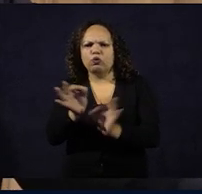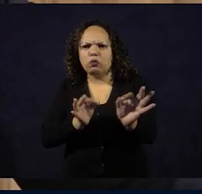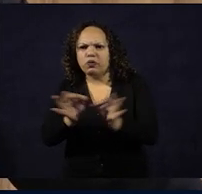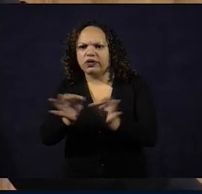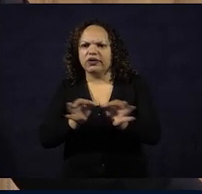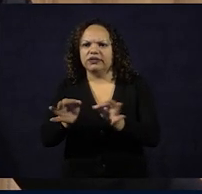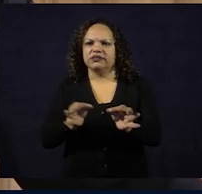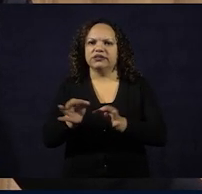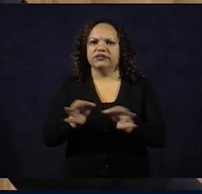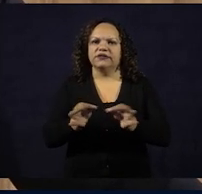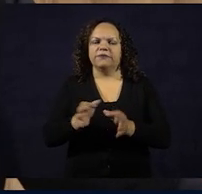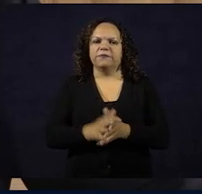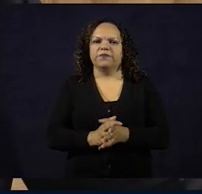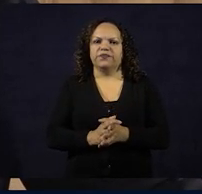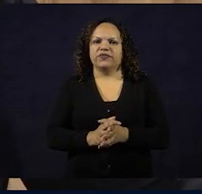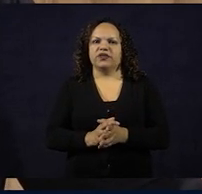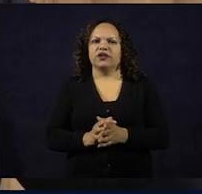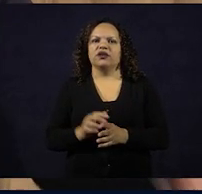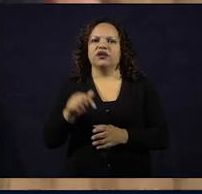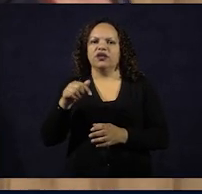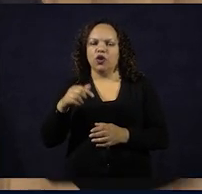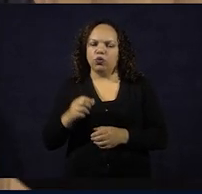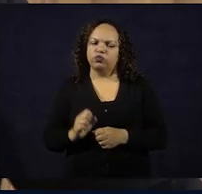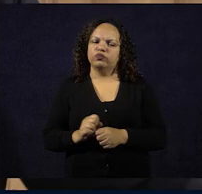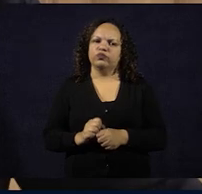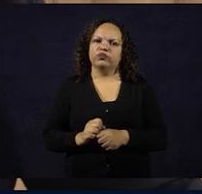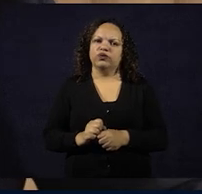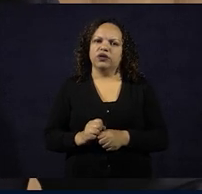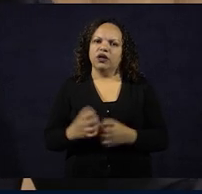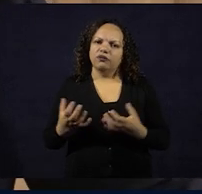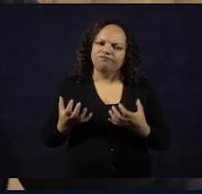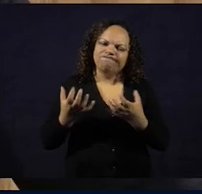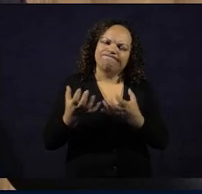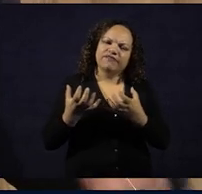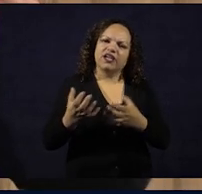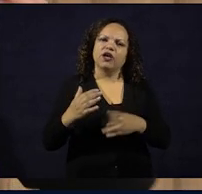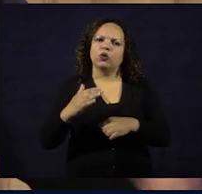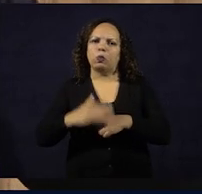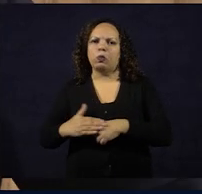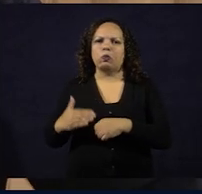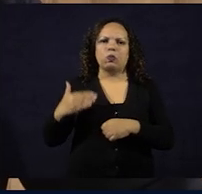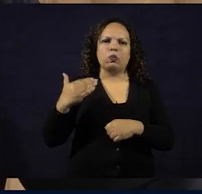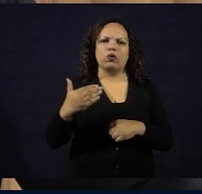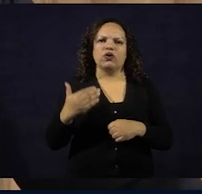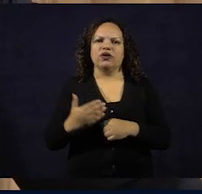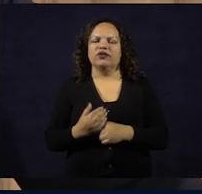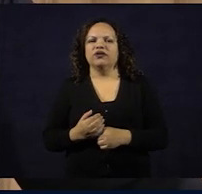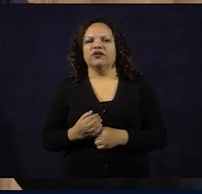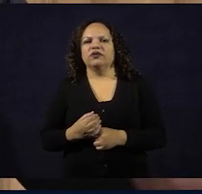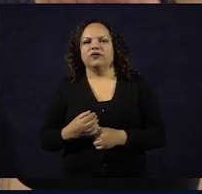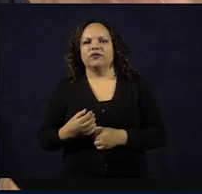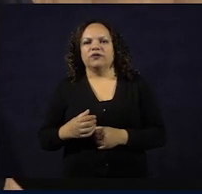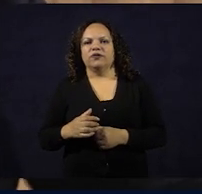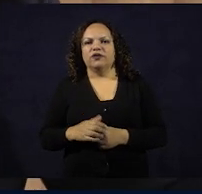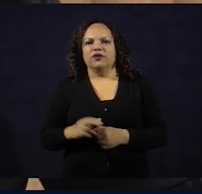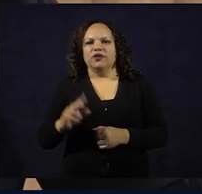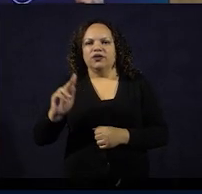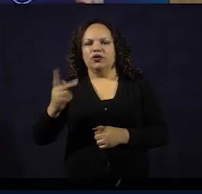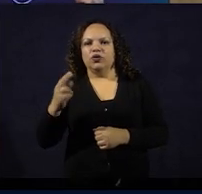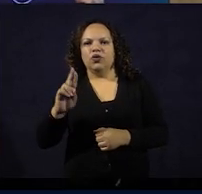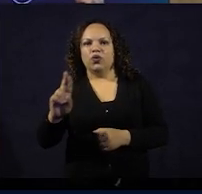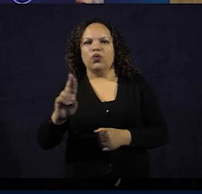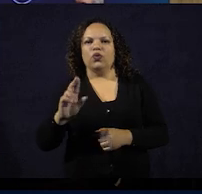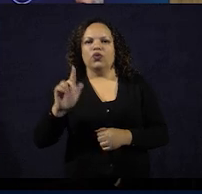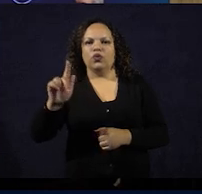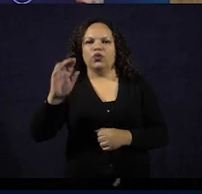organização né E aqui mesmo eu torço muito tem o Zé Garrote aqui na plateia aqui da Super frango e Hugo que é uma